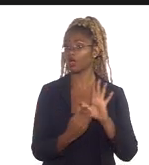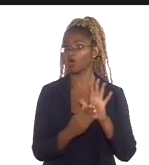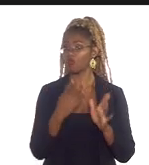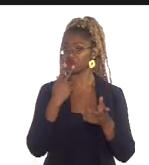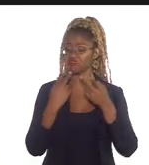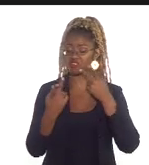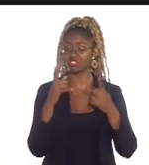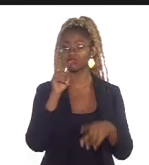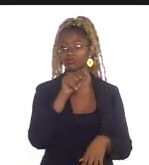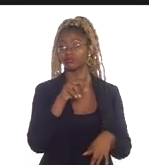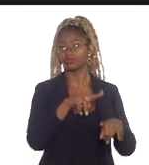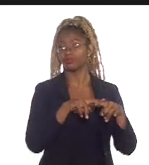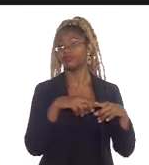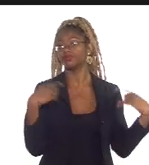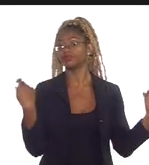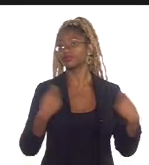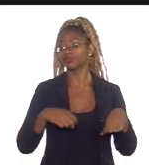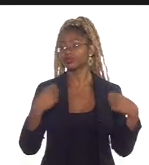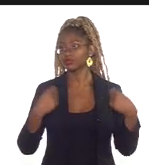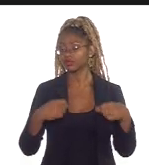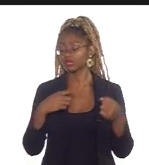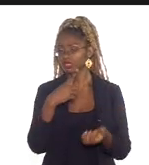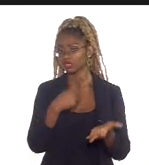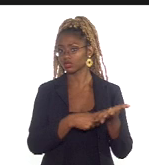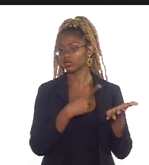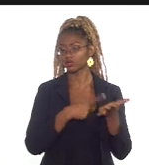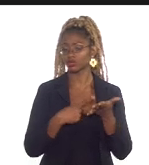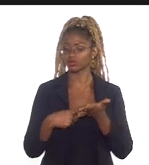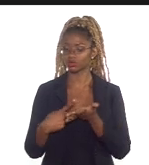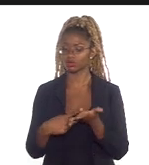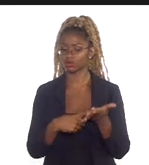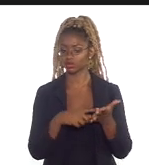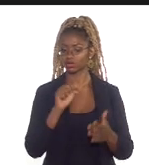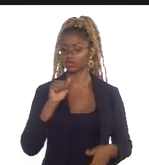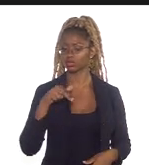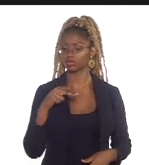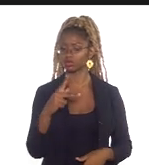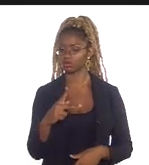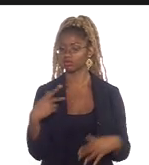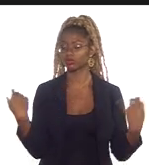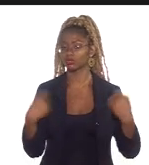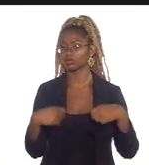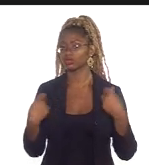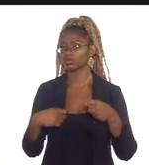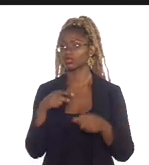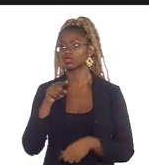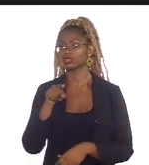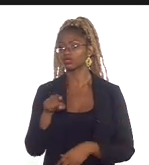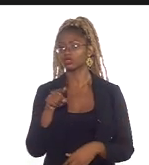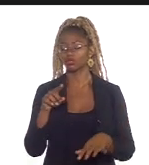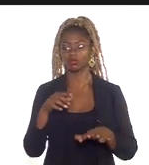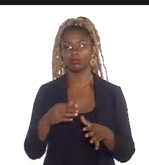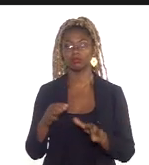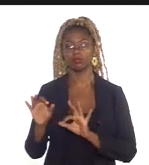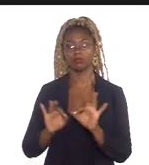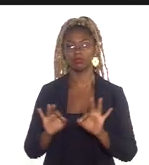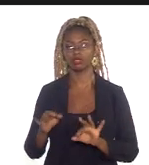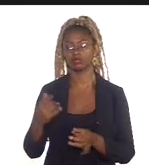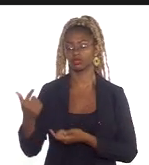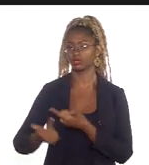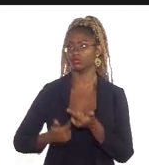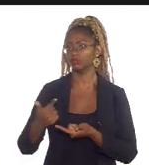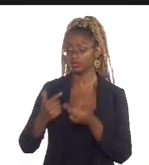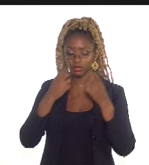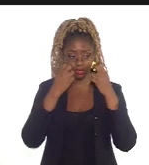precisa, num acordo da ANP, precisa de ter essa identificação do plano de trabalho,